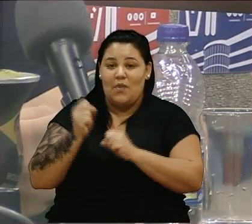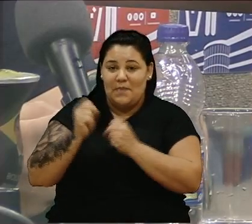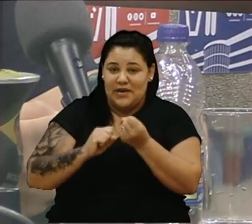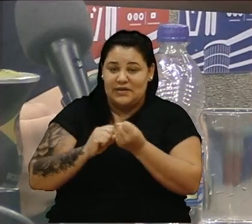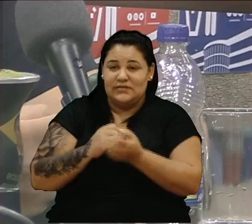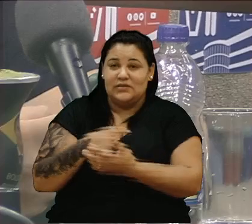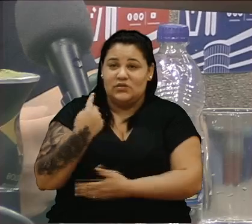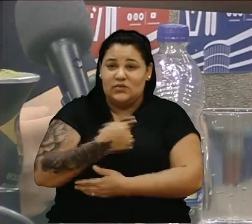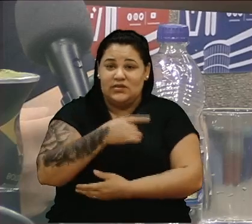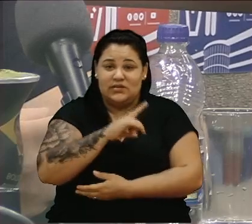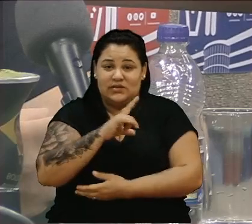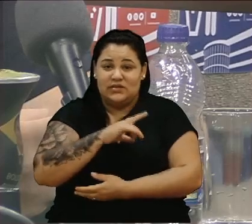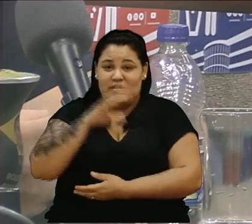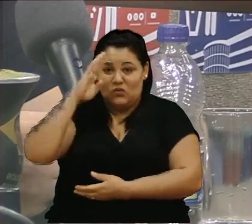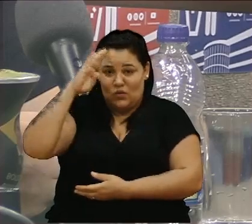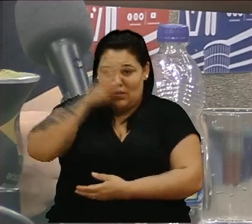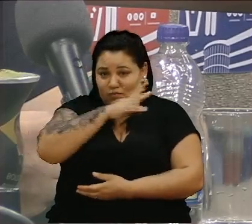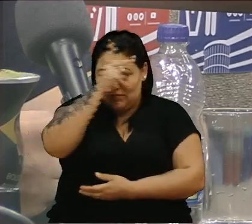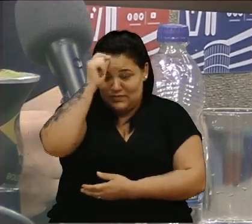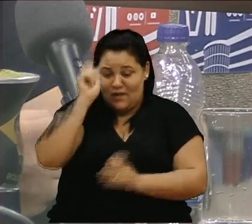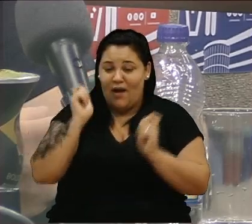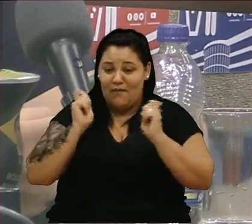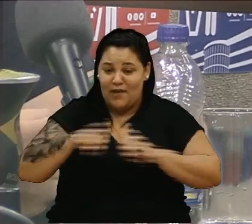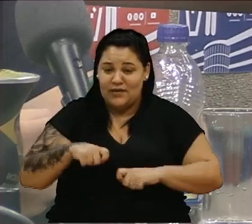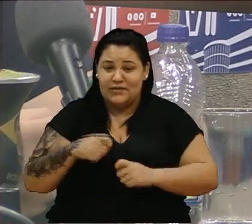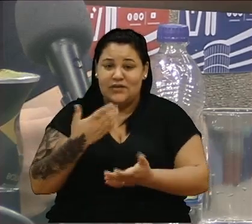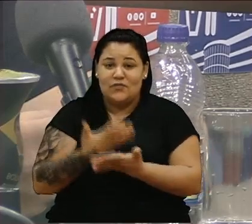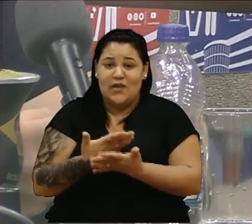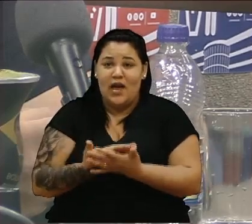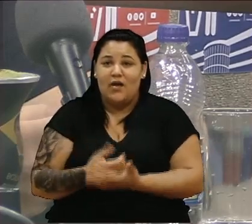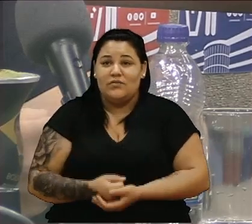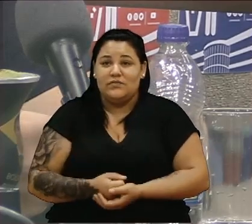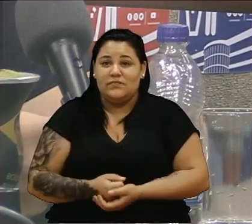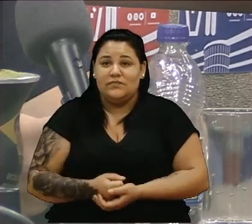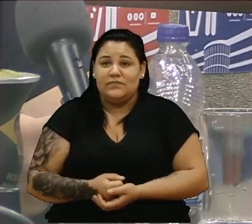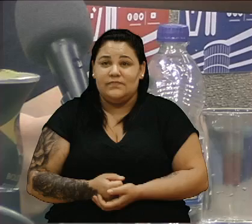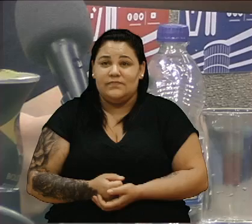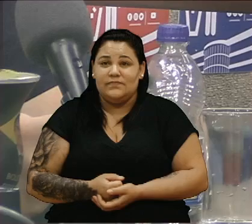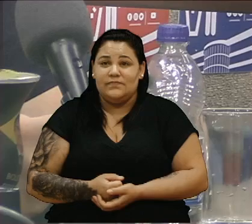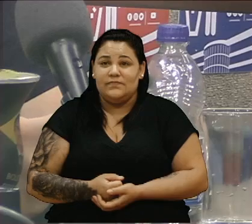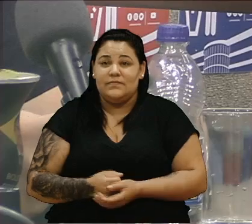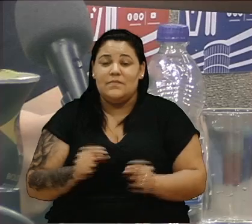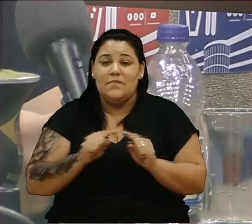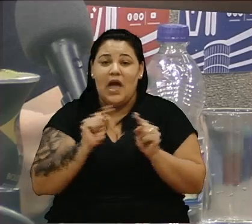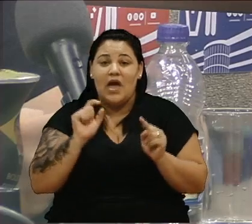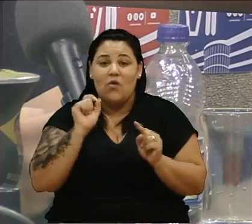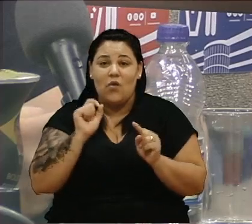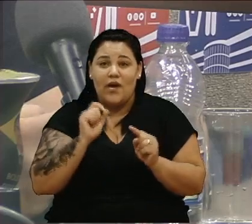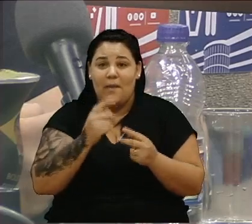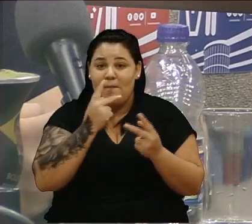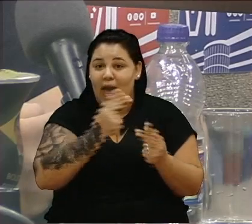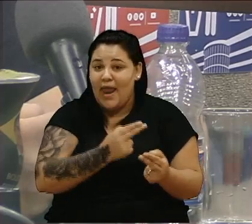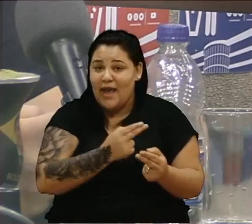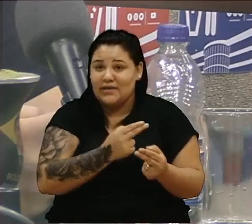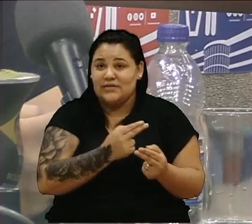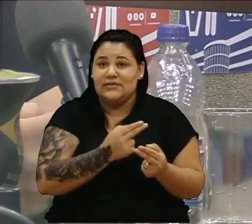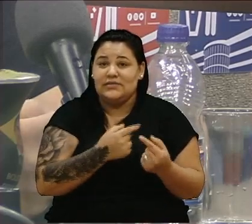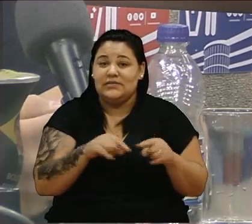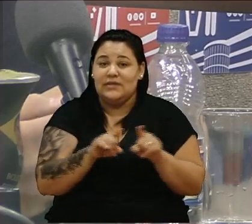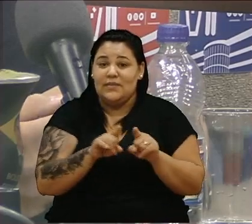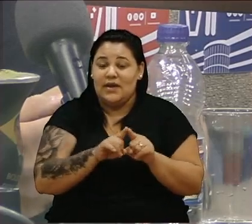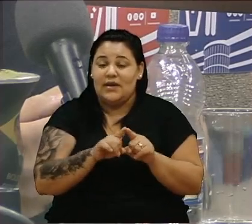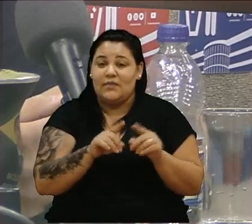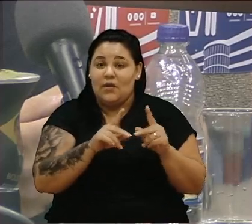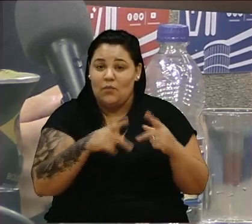temos guardas municipais competentes para dar aula. Só que, pelo que parece, ao que parece para a